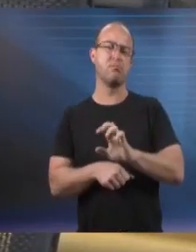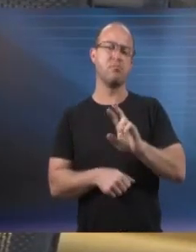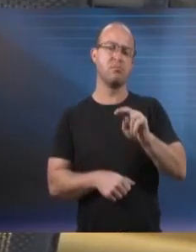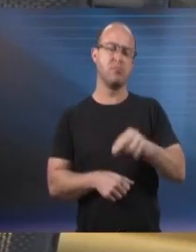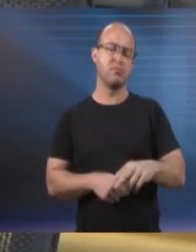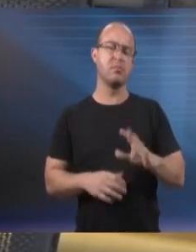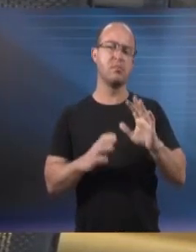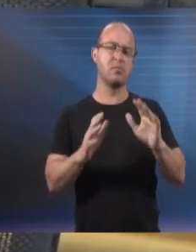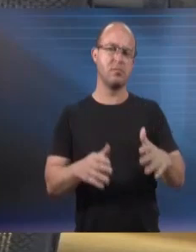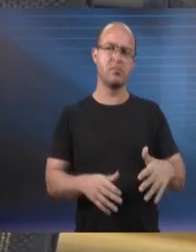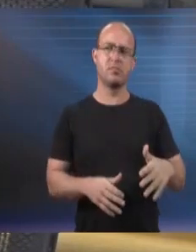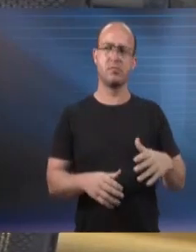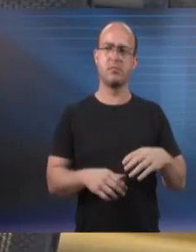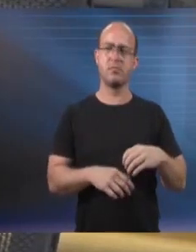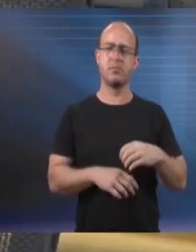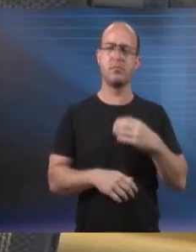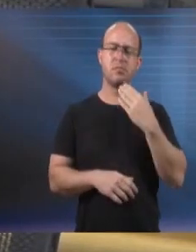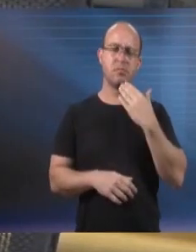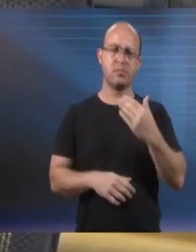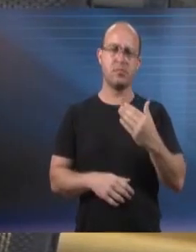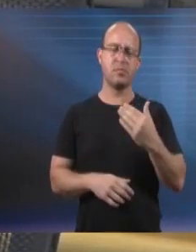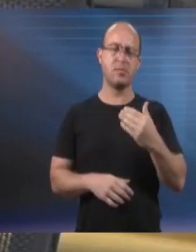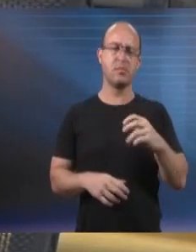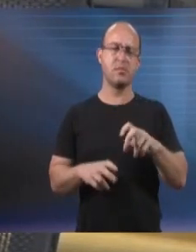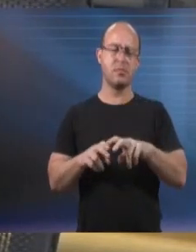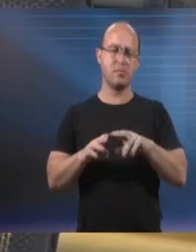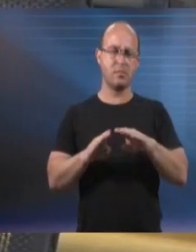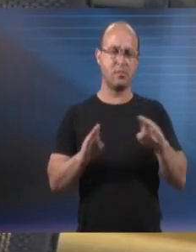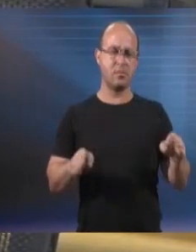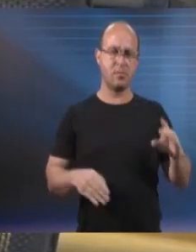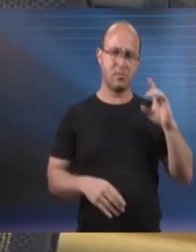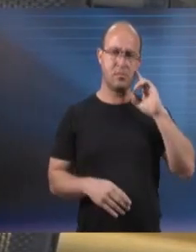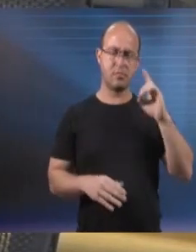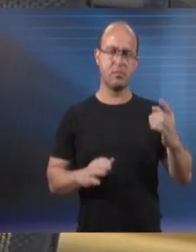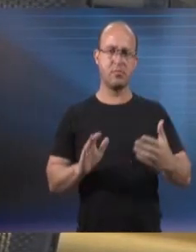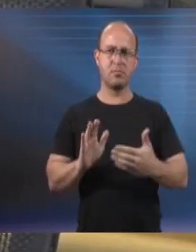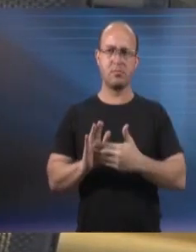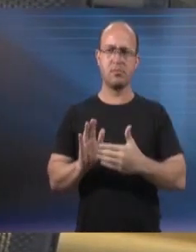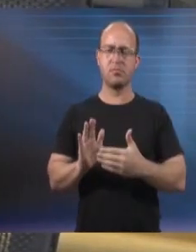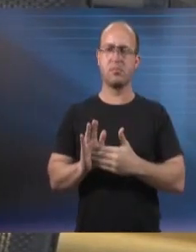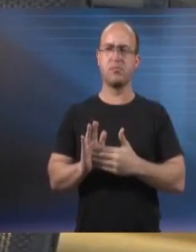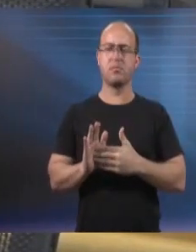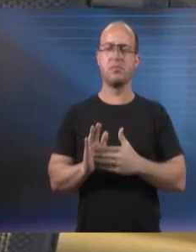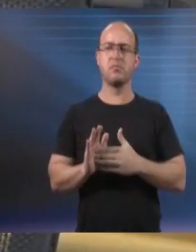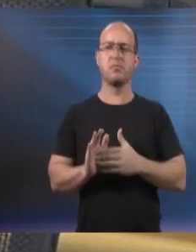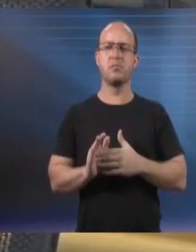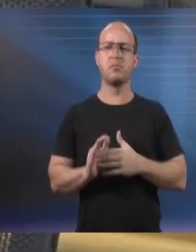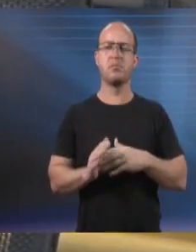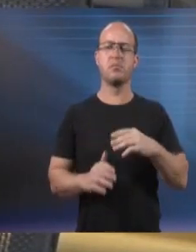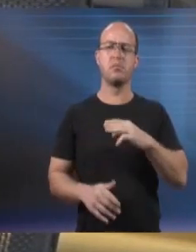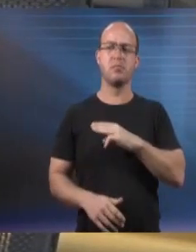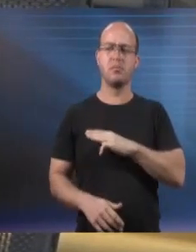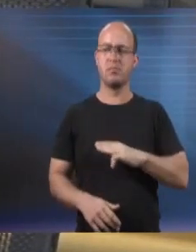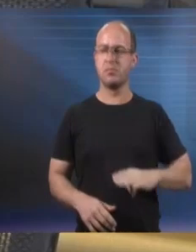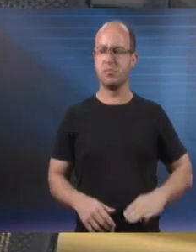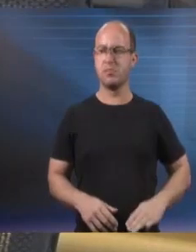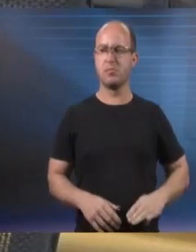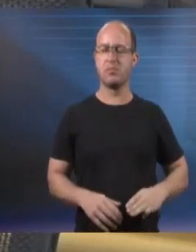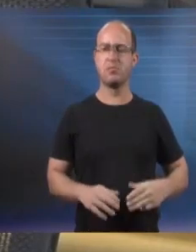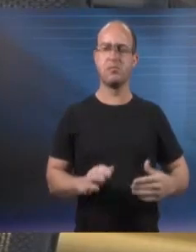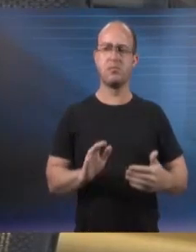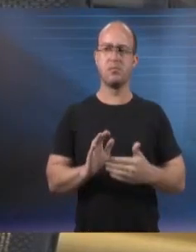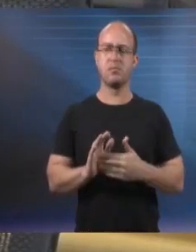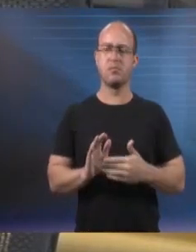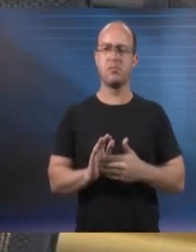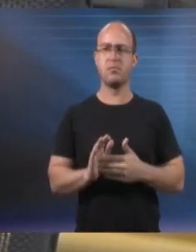Norte. Então, nós já solicitamos à mesa diretora da casa que faça essa proposição, por se tratar de uma ministra, deputado, essa